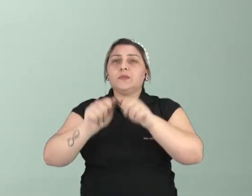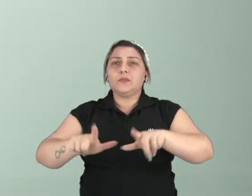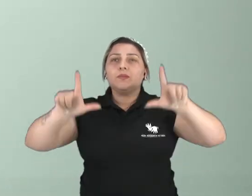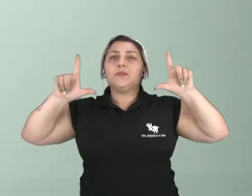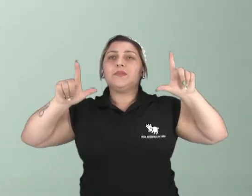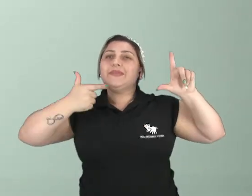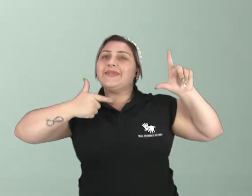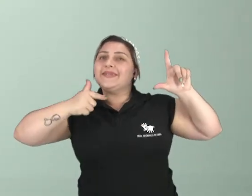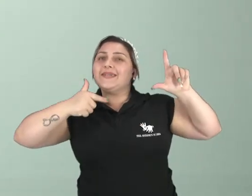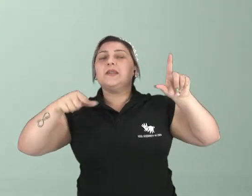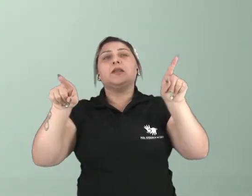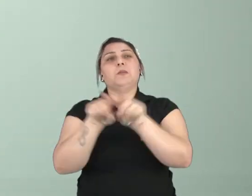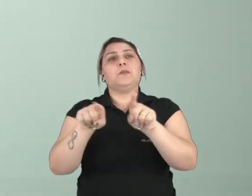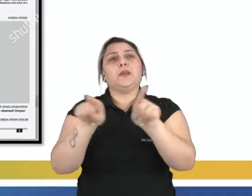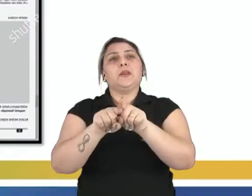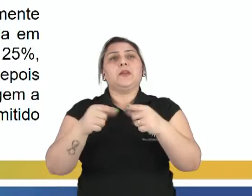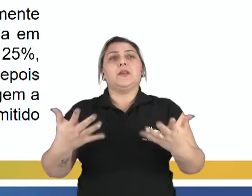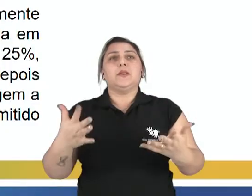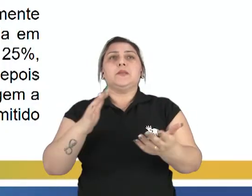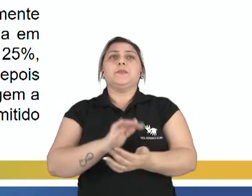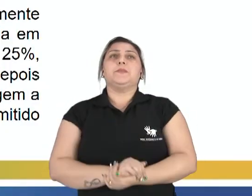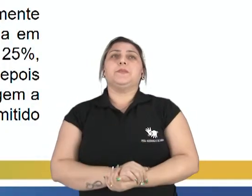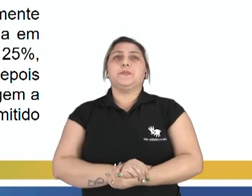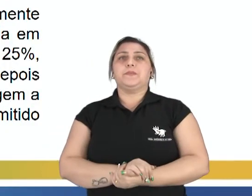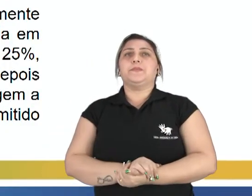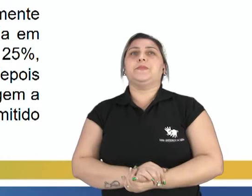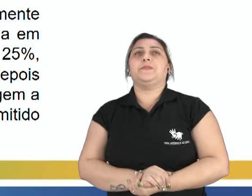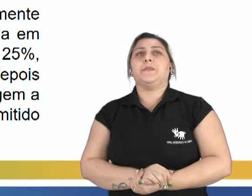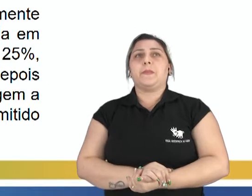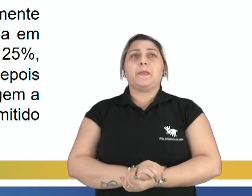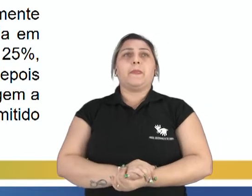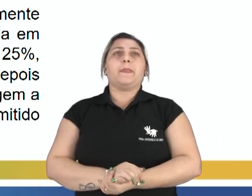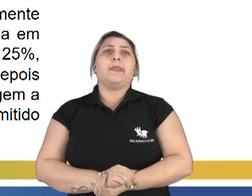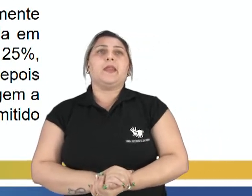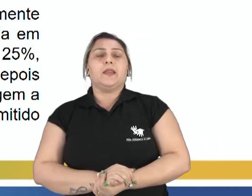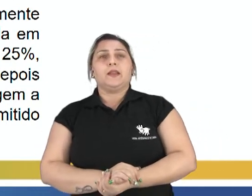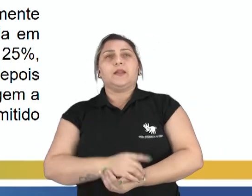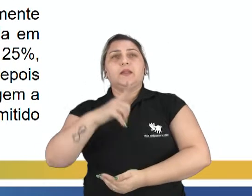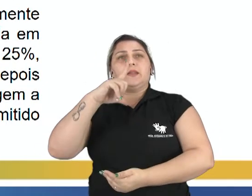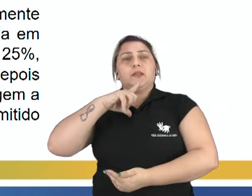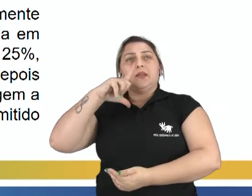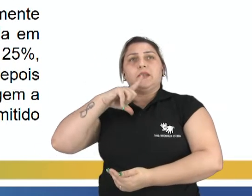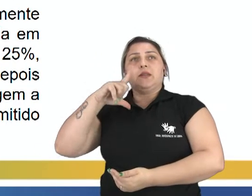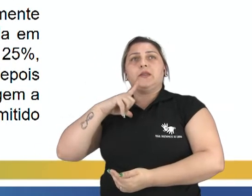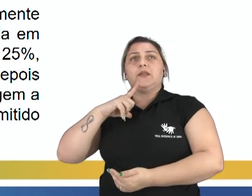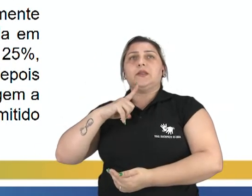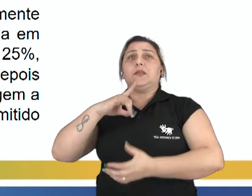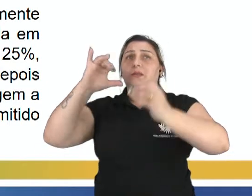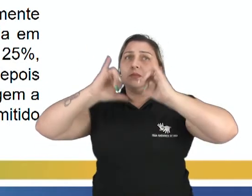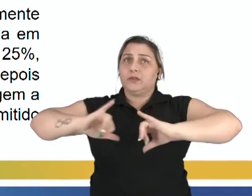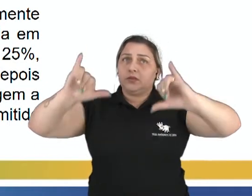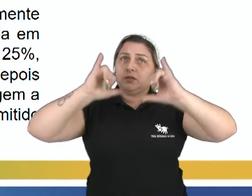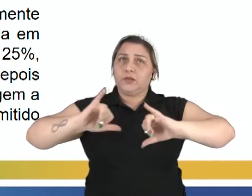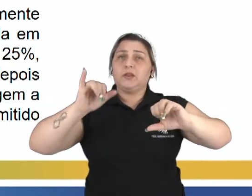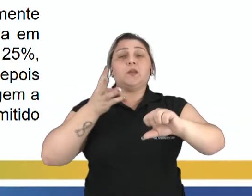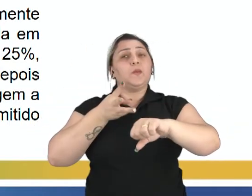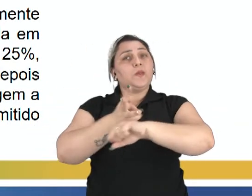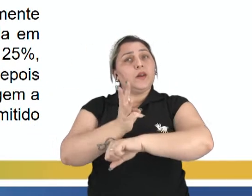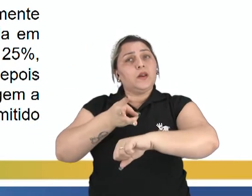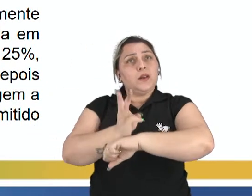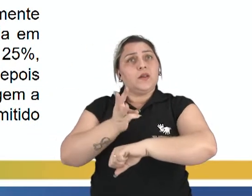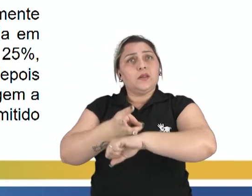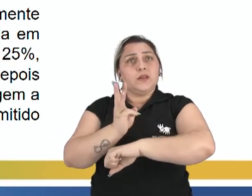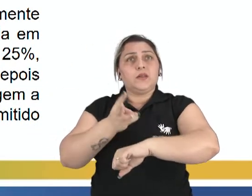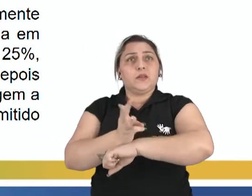você abrir, você vai encontrar lá, tá certo? Vamos lá. Então, nós temos aqui uma notícia, tá? Que chama